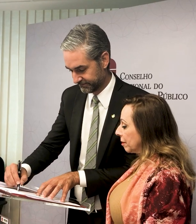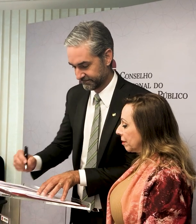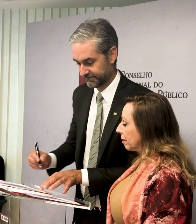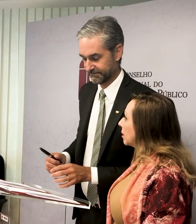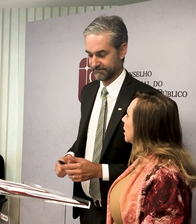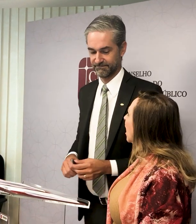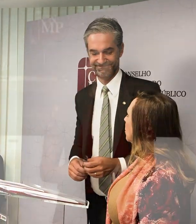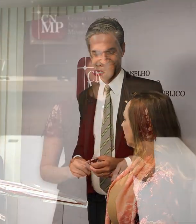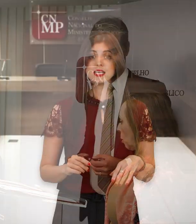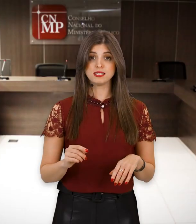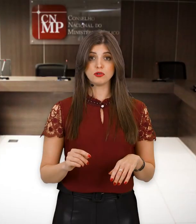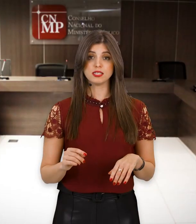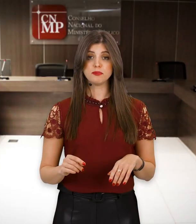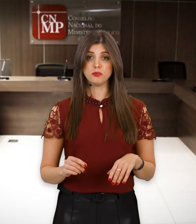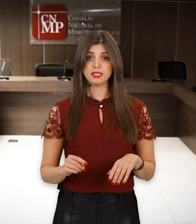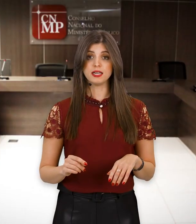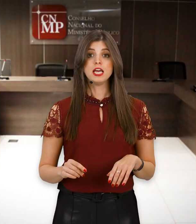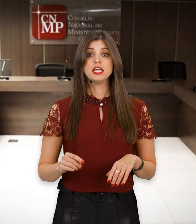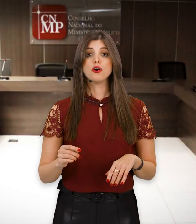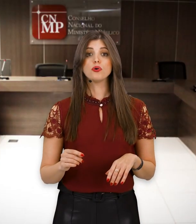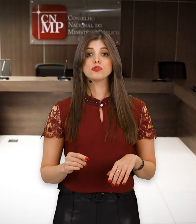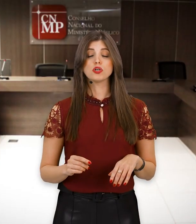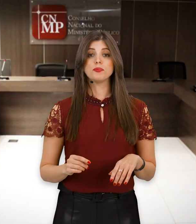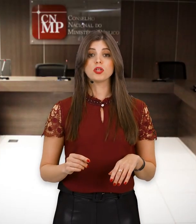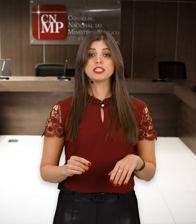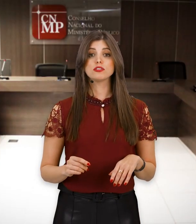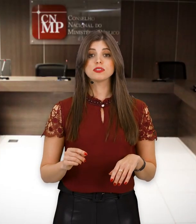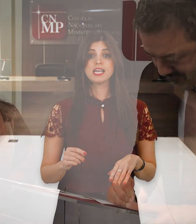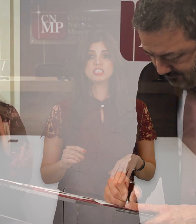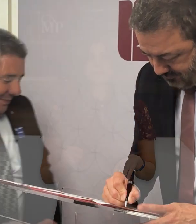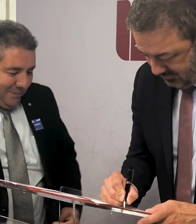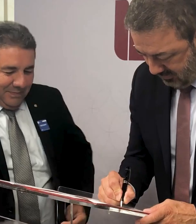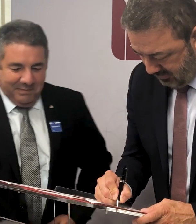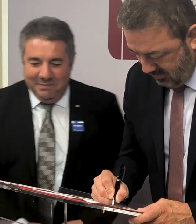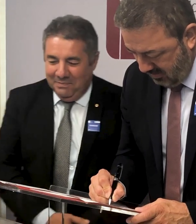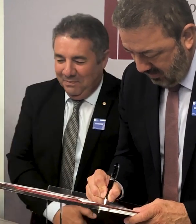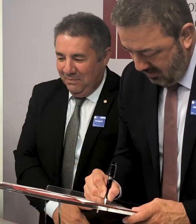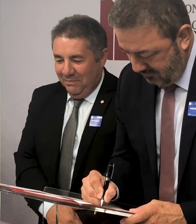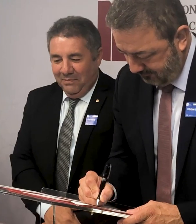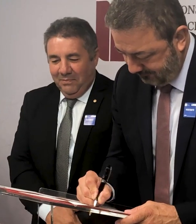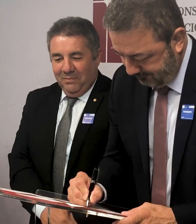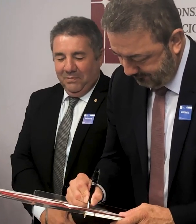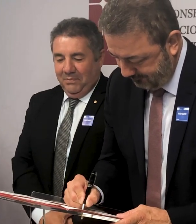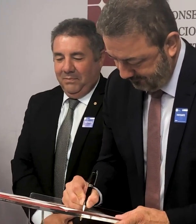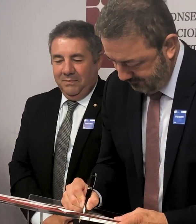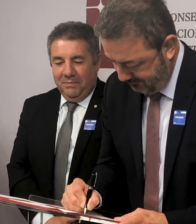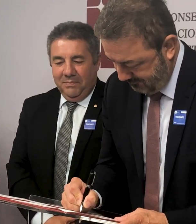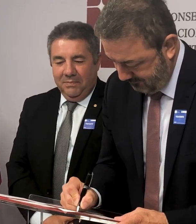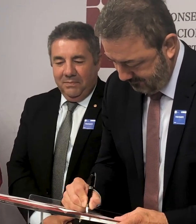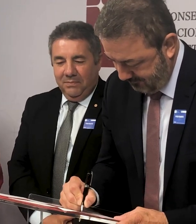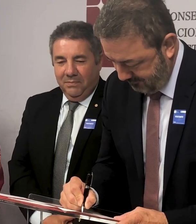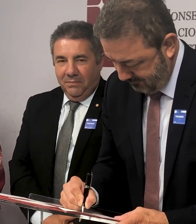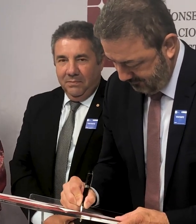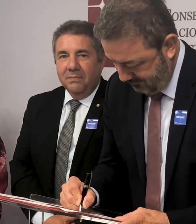Secretarias Nacionais de Justiça e Segurança Pública e outro sobre o projeto Sede de Aprender, que leva água potável a